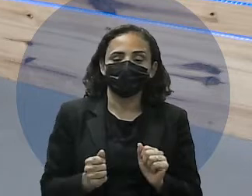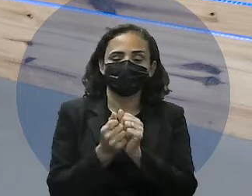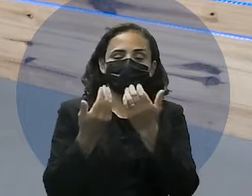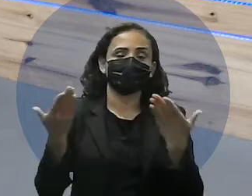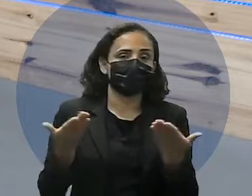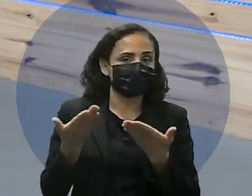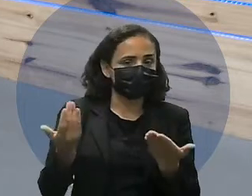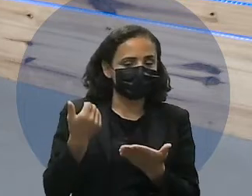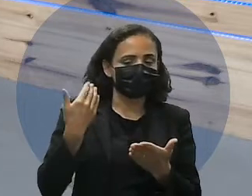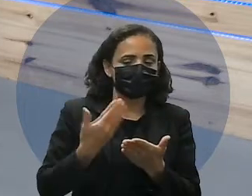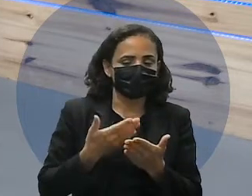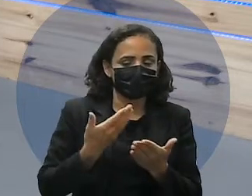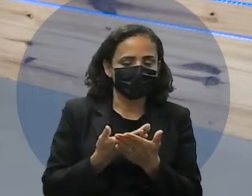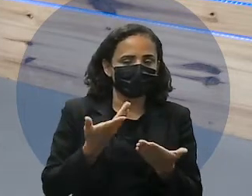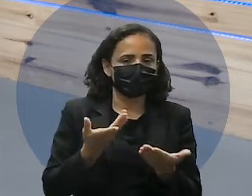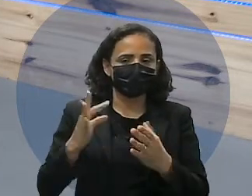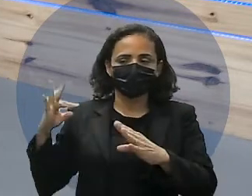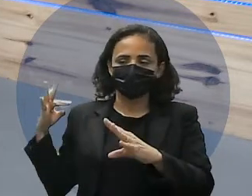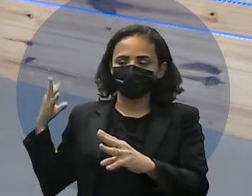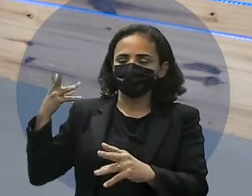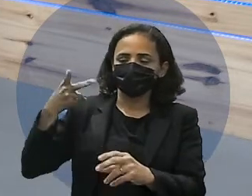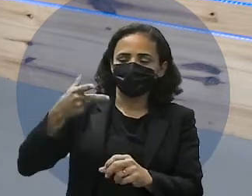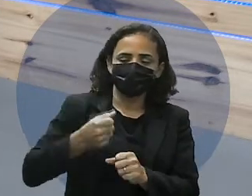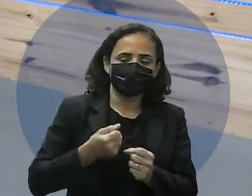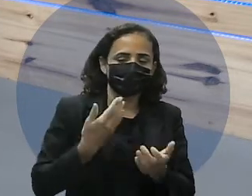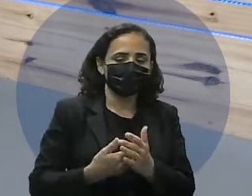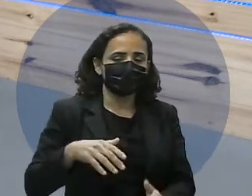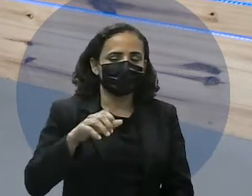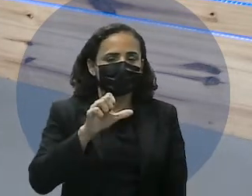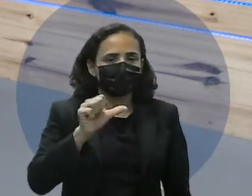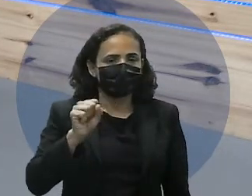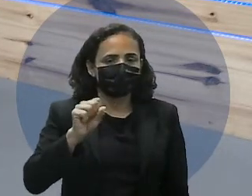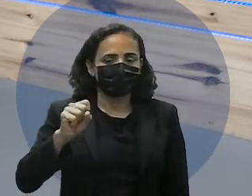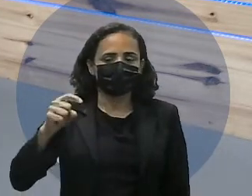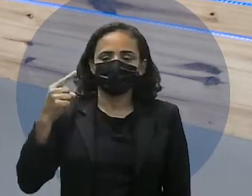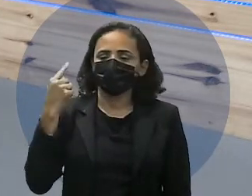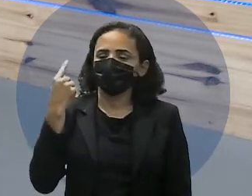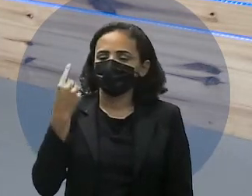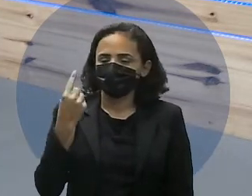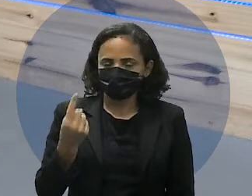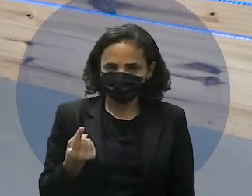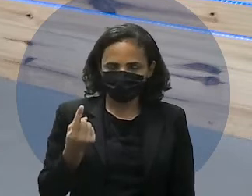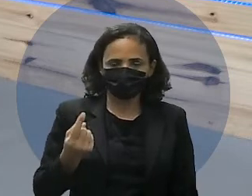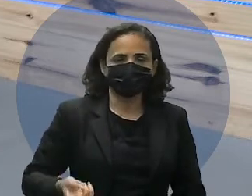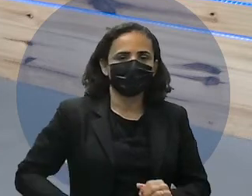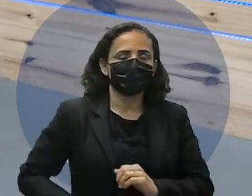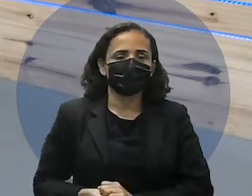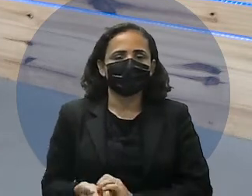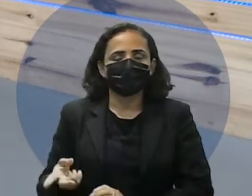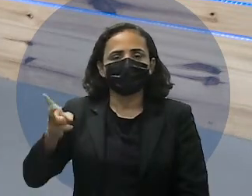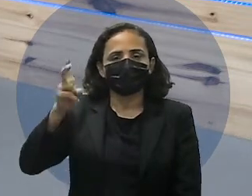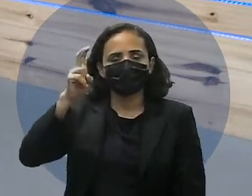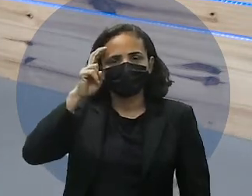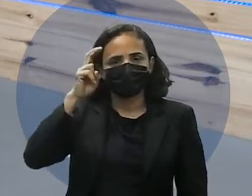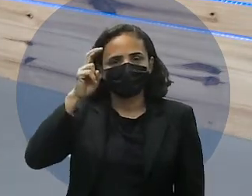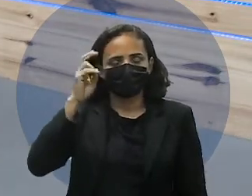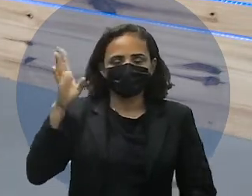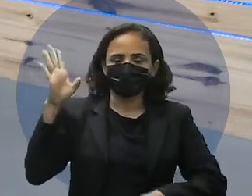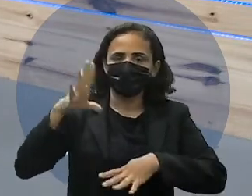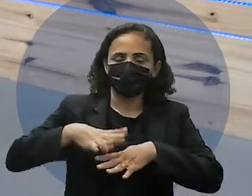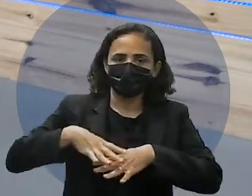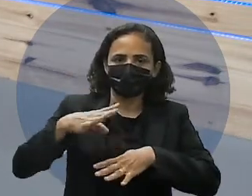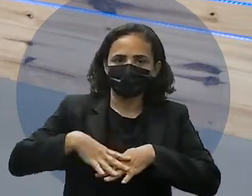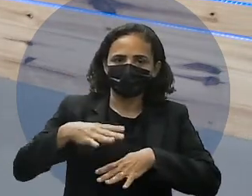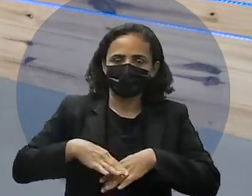na verdade, uma sequência de aulas para o SSA 1 e na quinta-feira, matemática